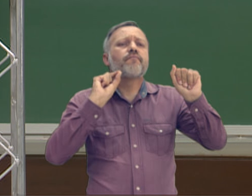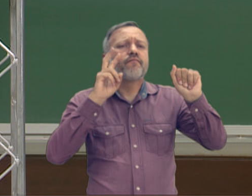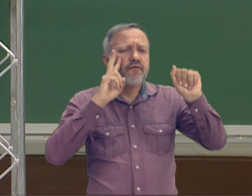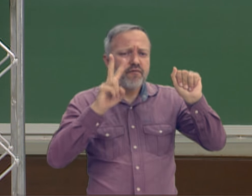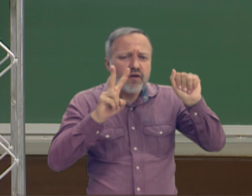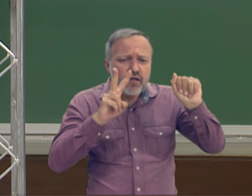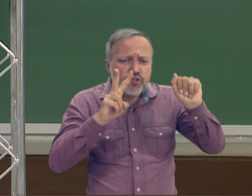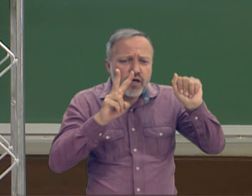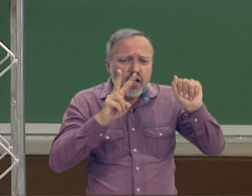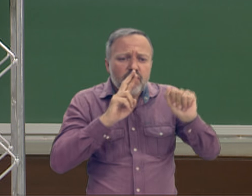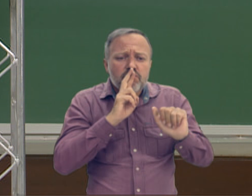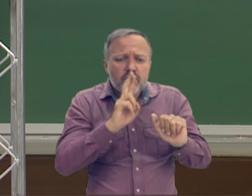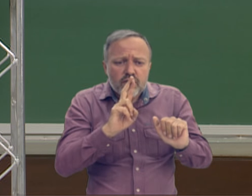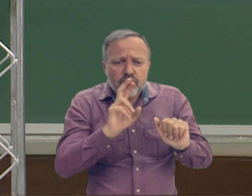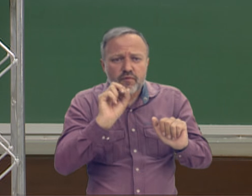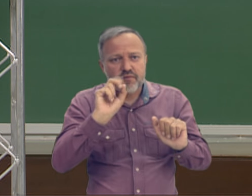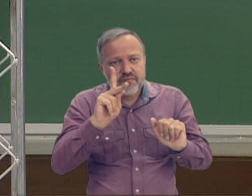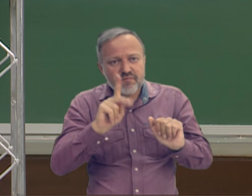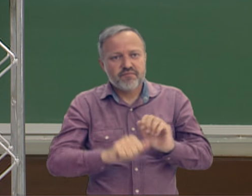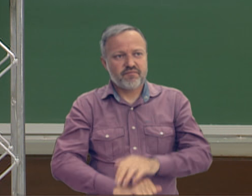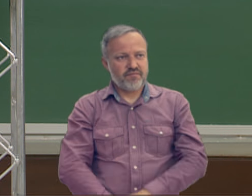prestem atenção e respondam.